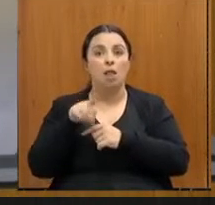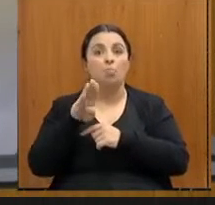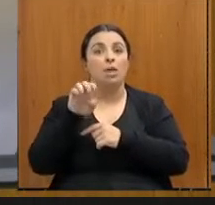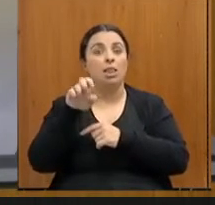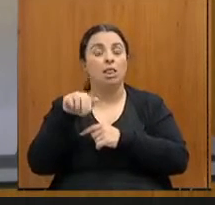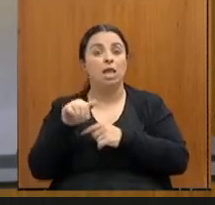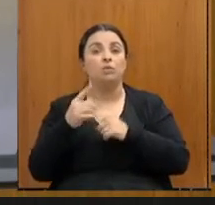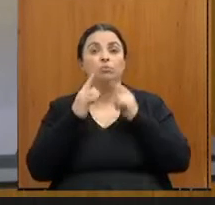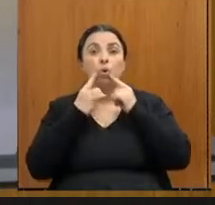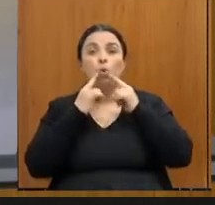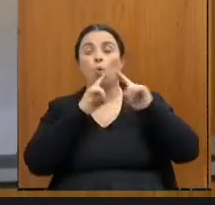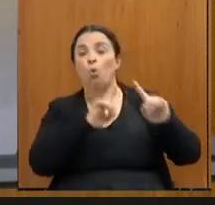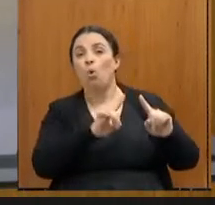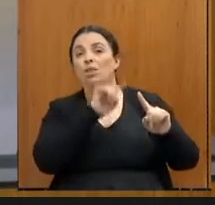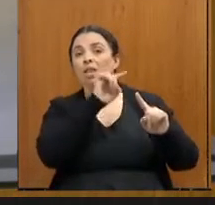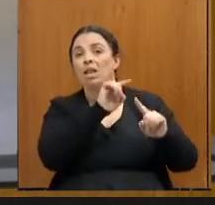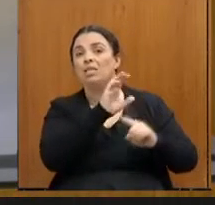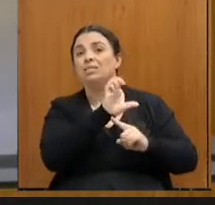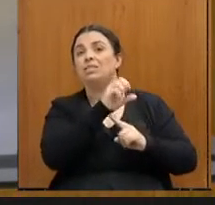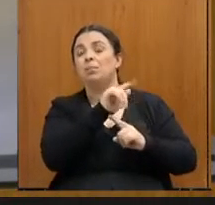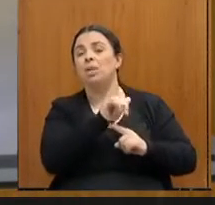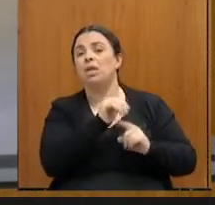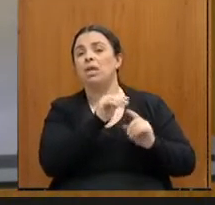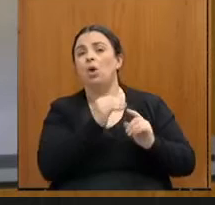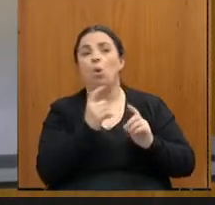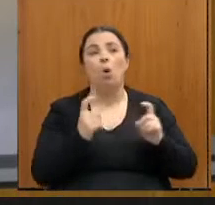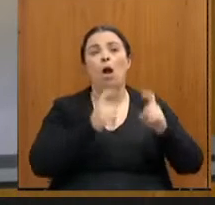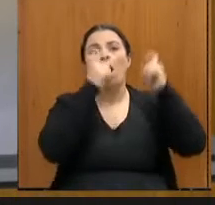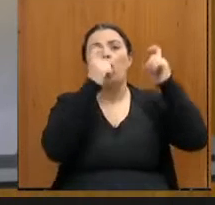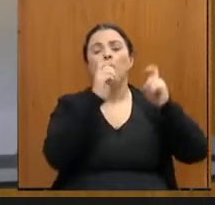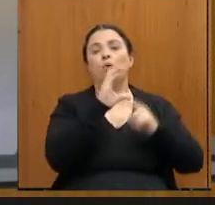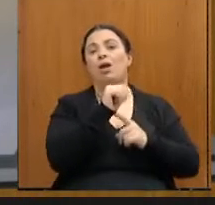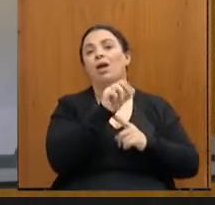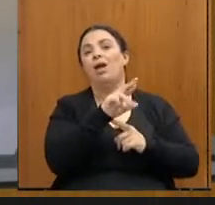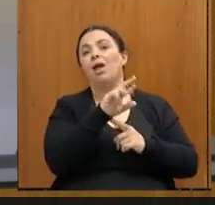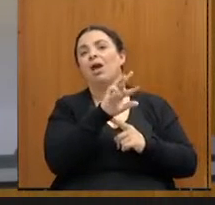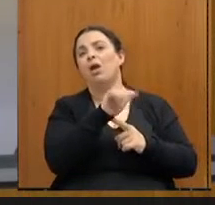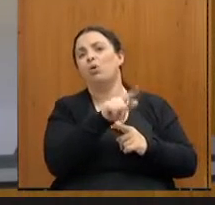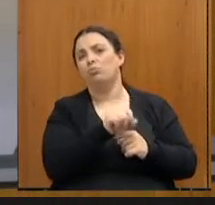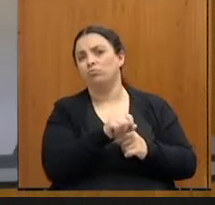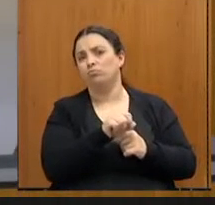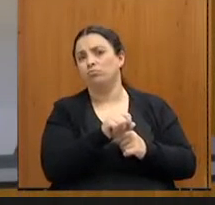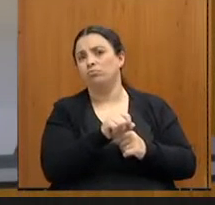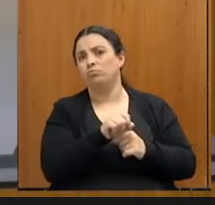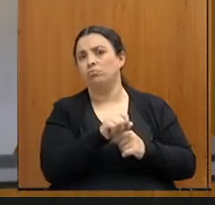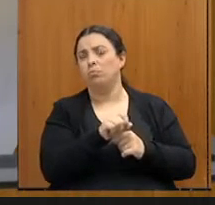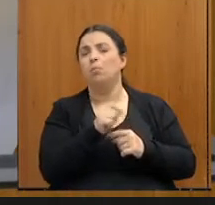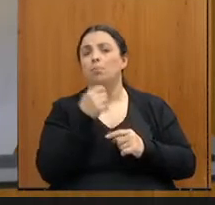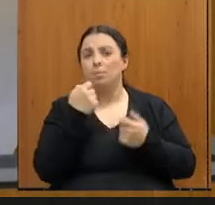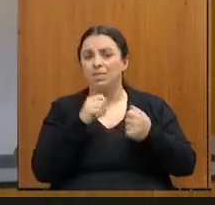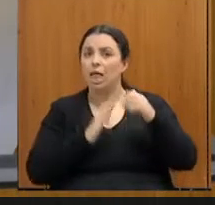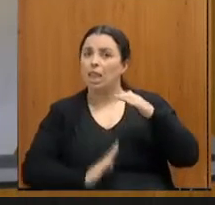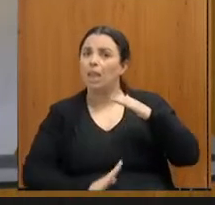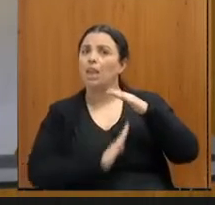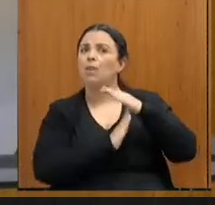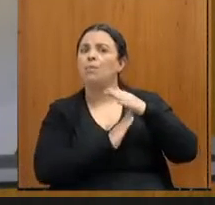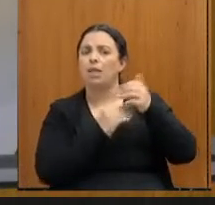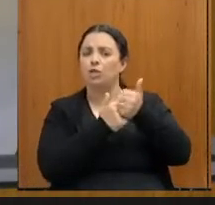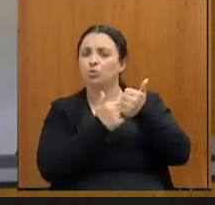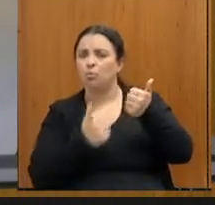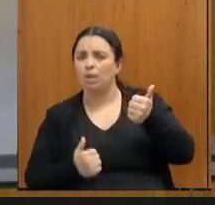remuneração do alto Escalão da semec instituição a sugeriam limitar a remuneração de suplentes a